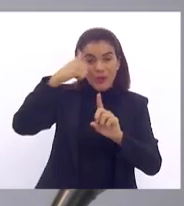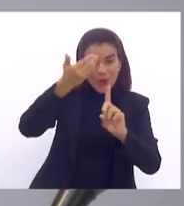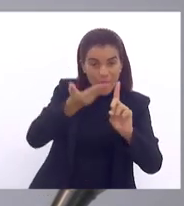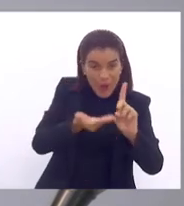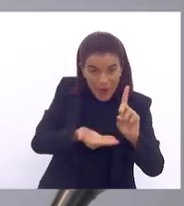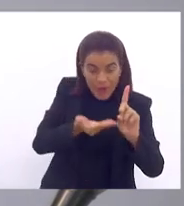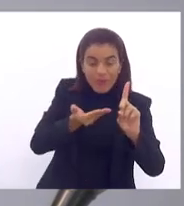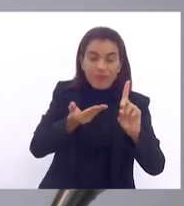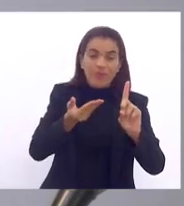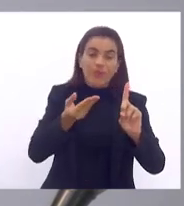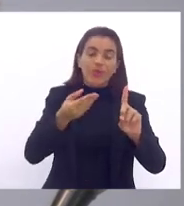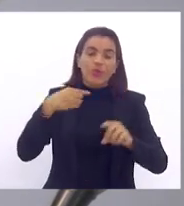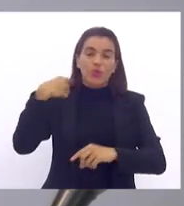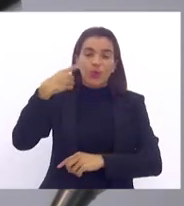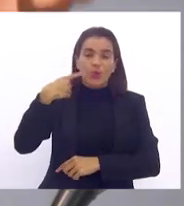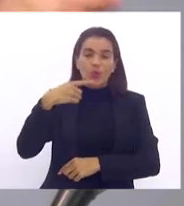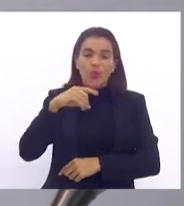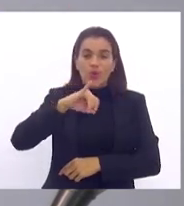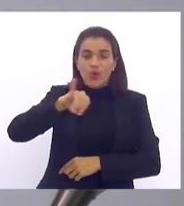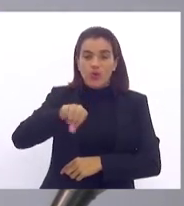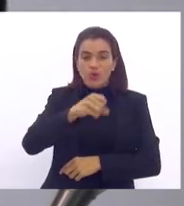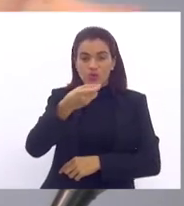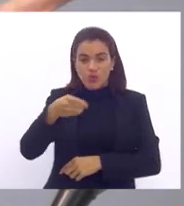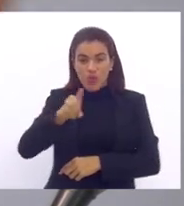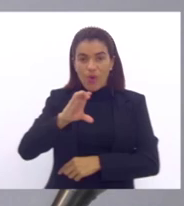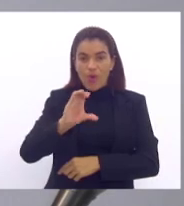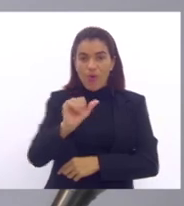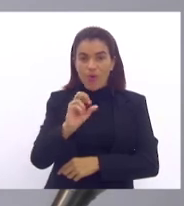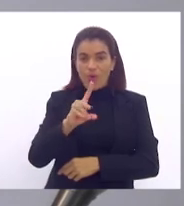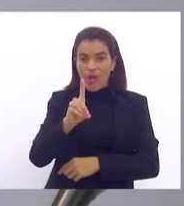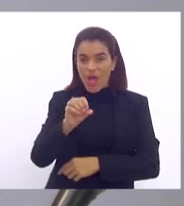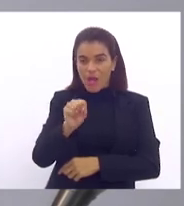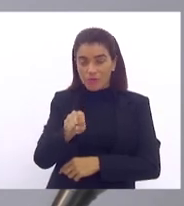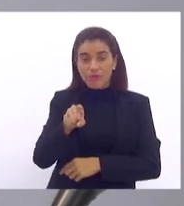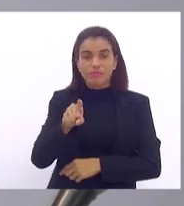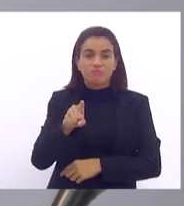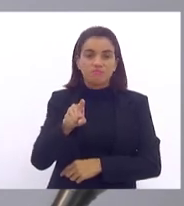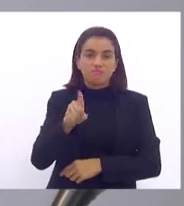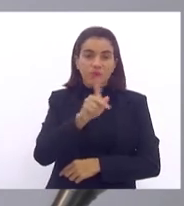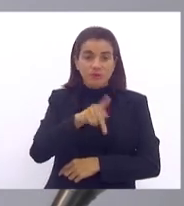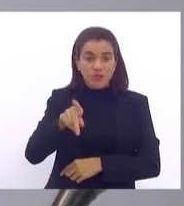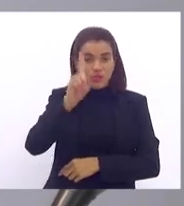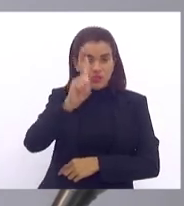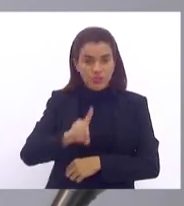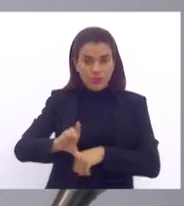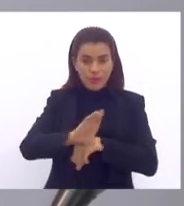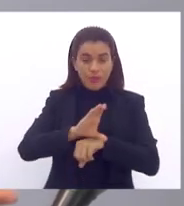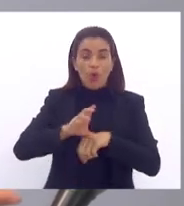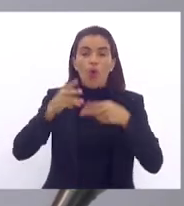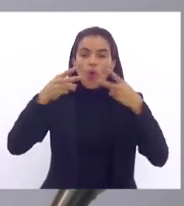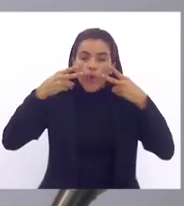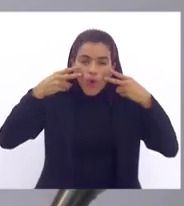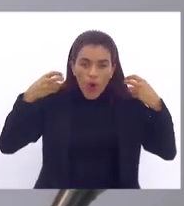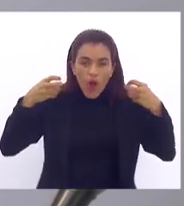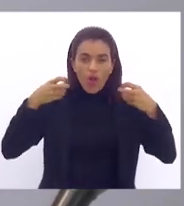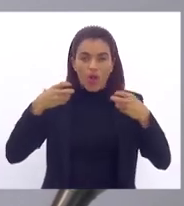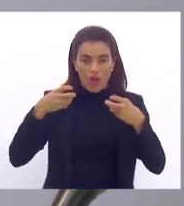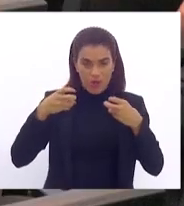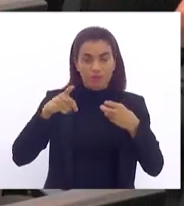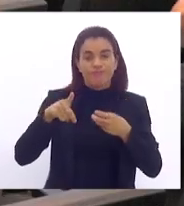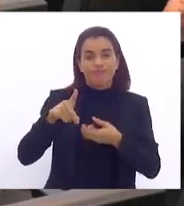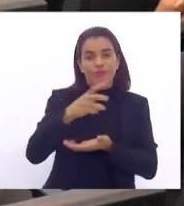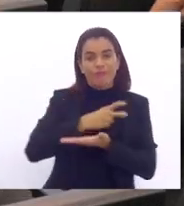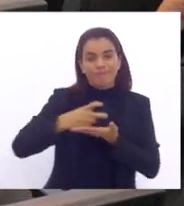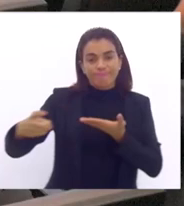Dr João Carlos souo que acompanha é professor de direito constitucional o Color foi cassado e